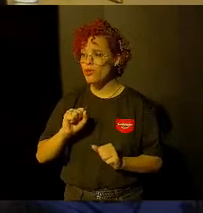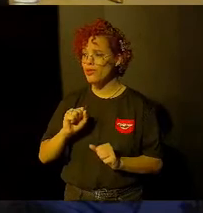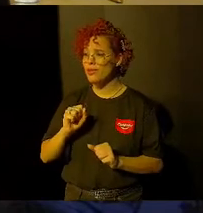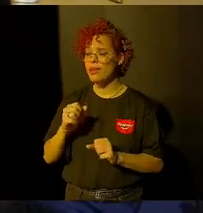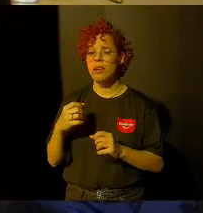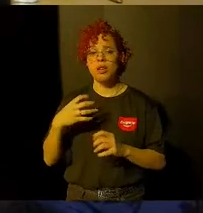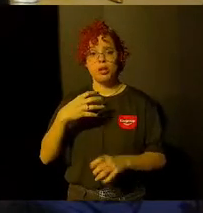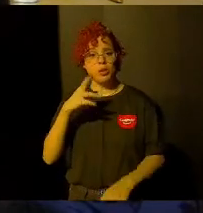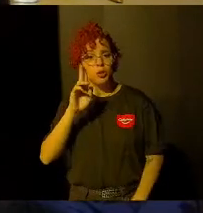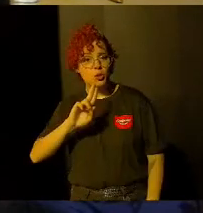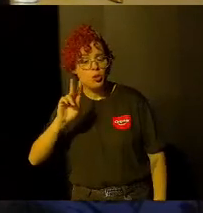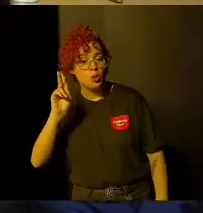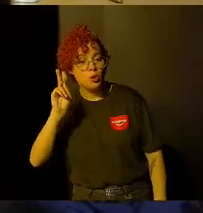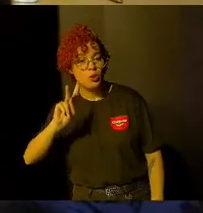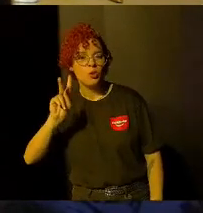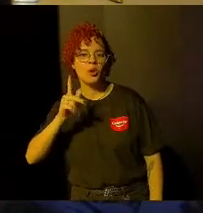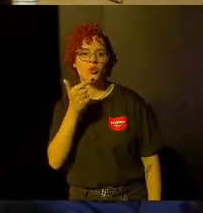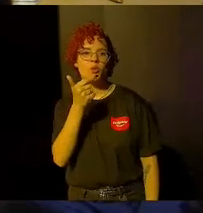pessoas